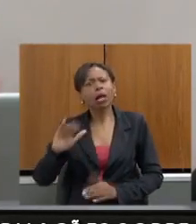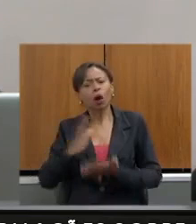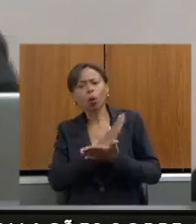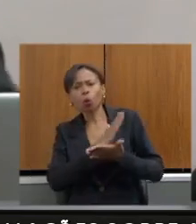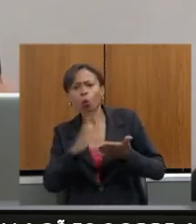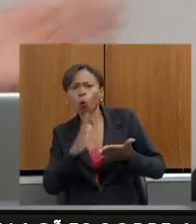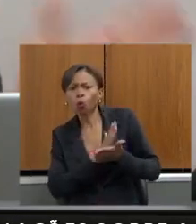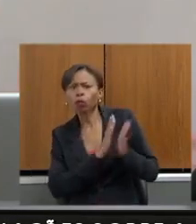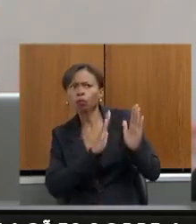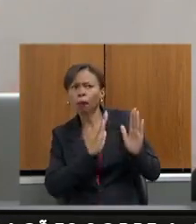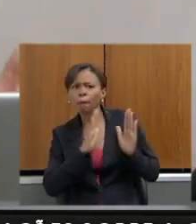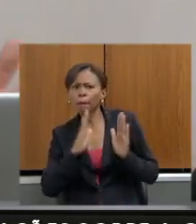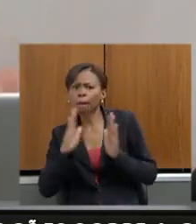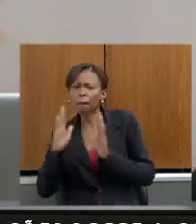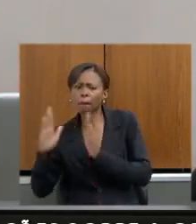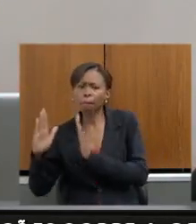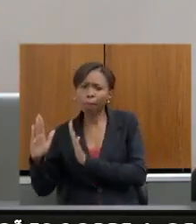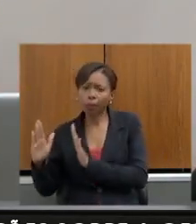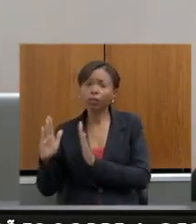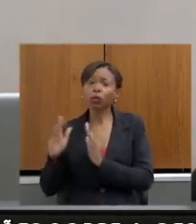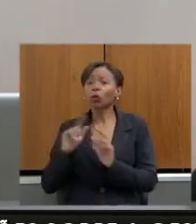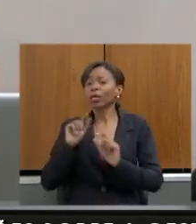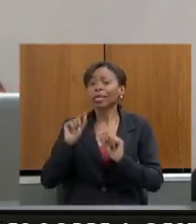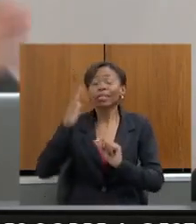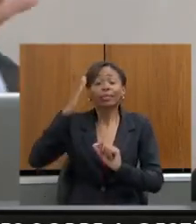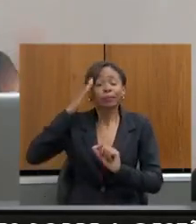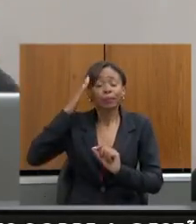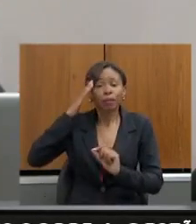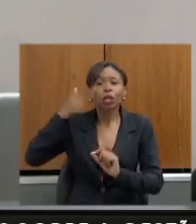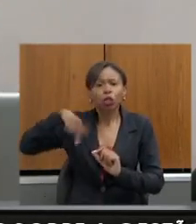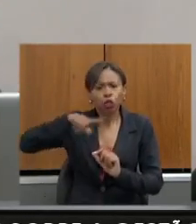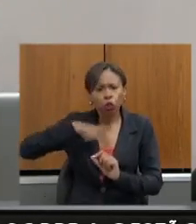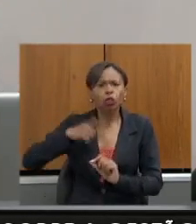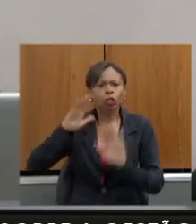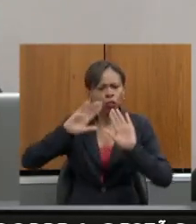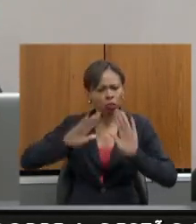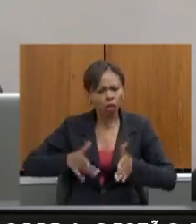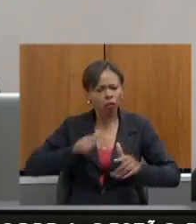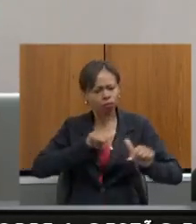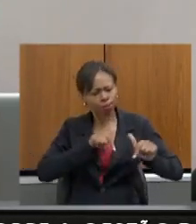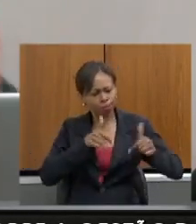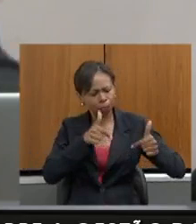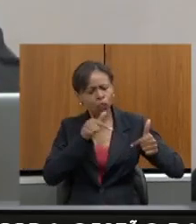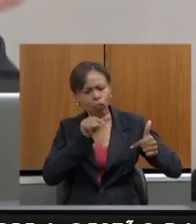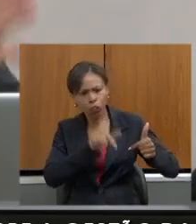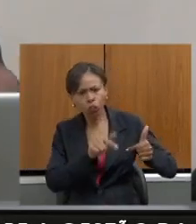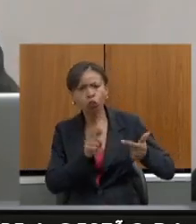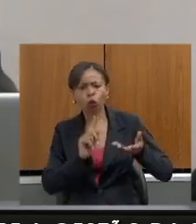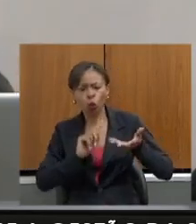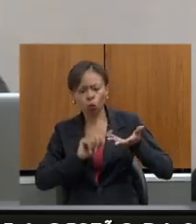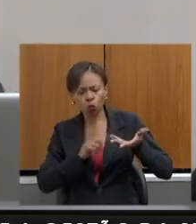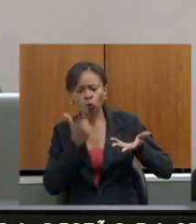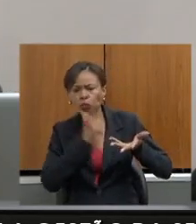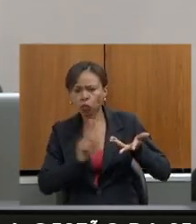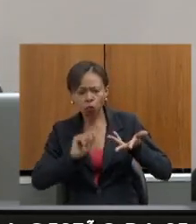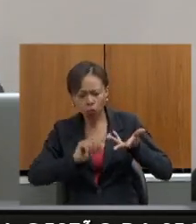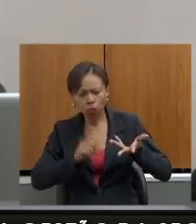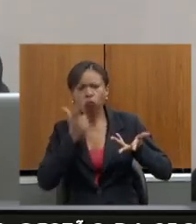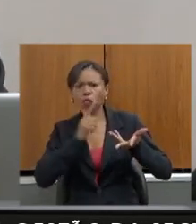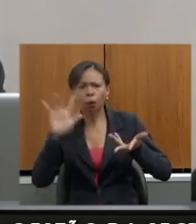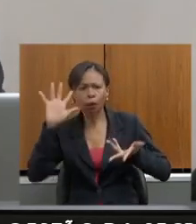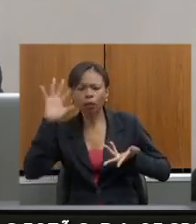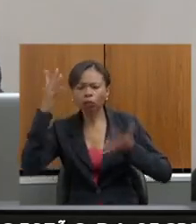áreas do determinado nosso caso que mandato e a gente vai saber que hora nós fizemos essas entregas nós conseguimos da essa